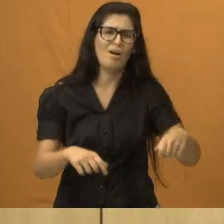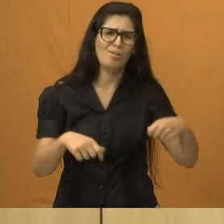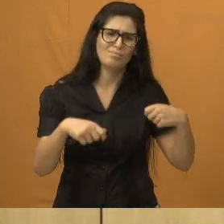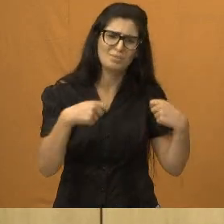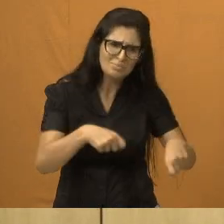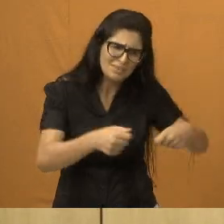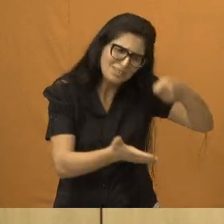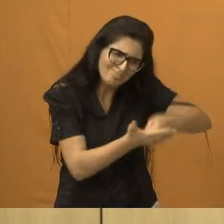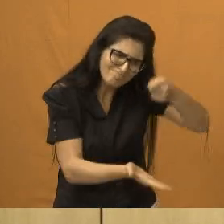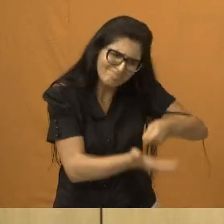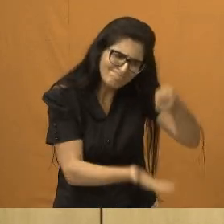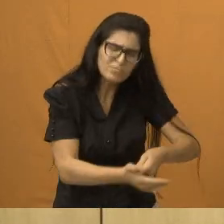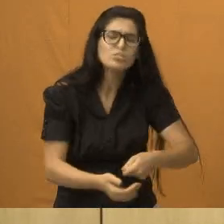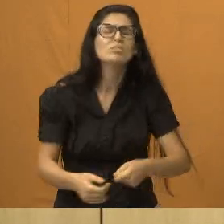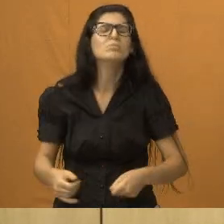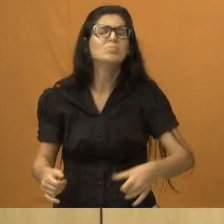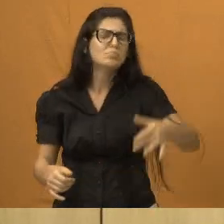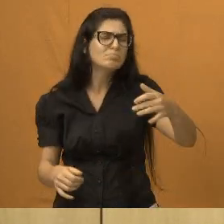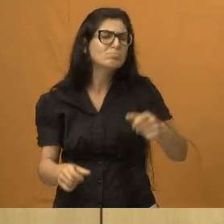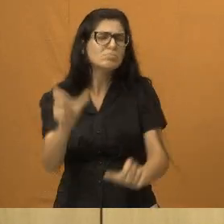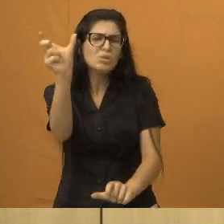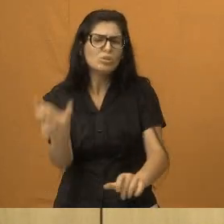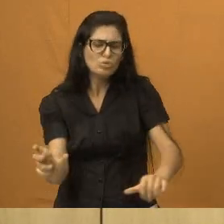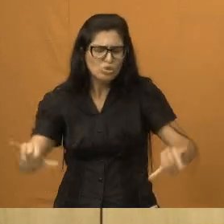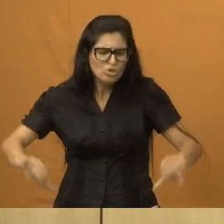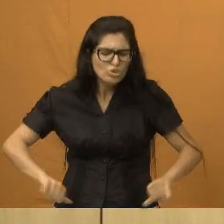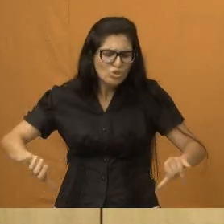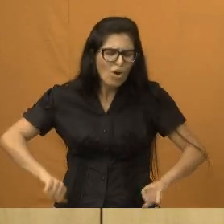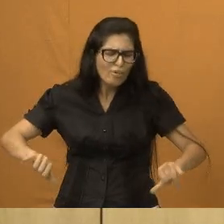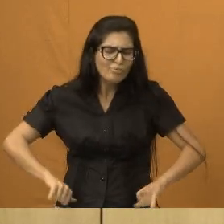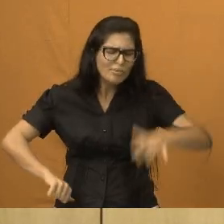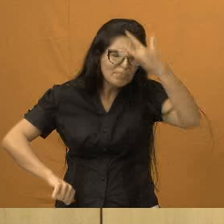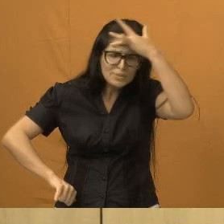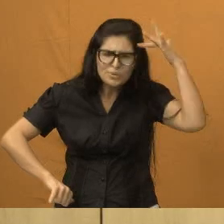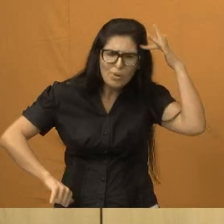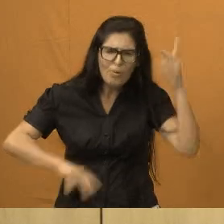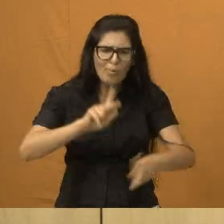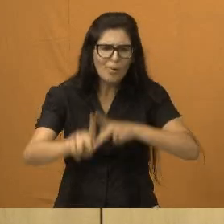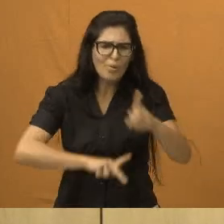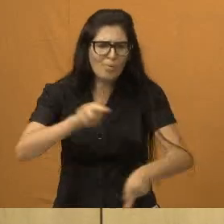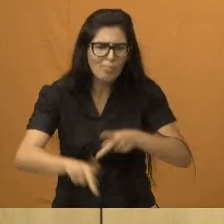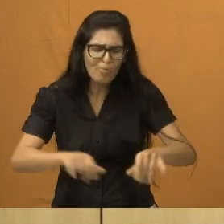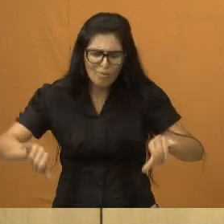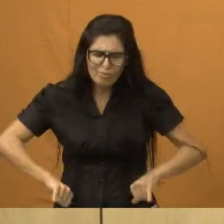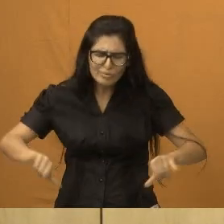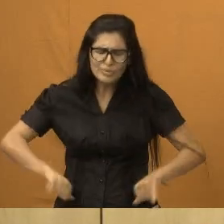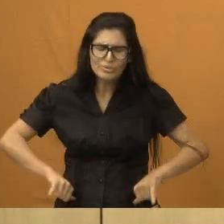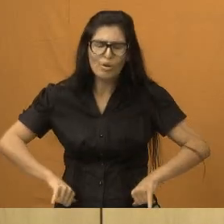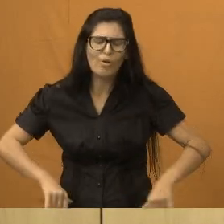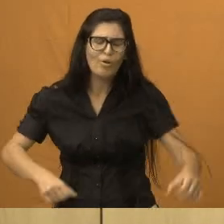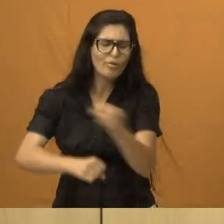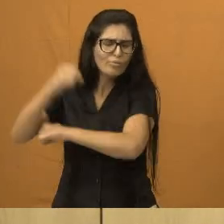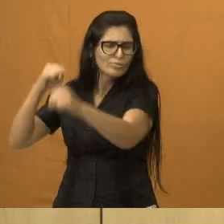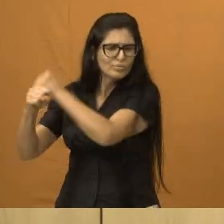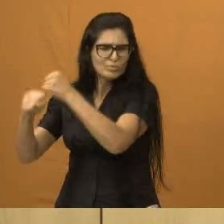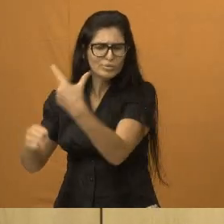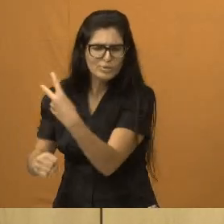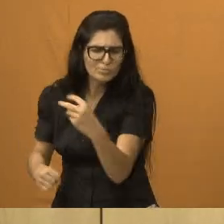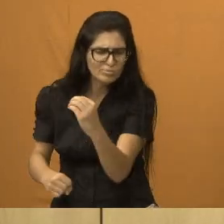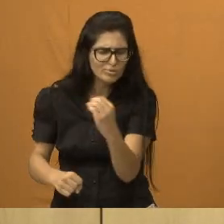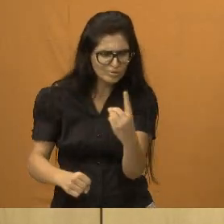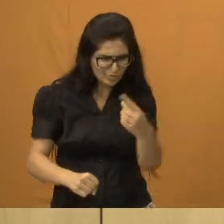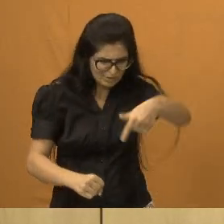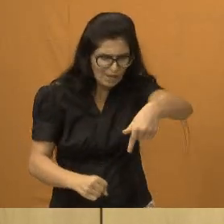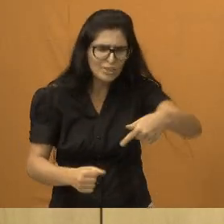é o município. Isso. E a gente está vendo aqui que em 2017, esse desfalque foi